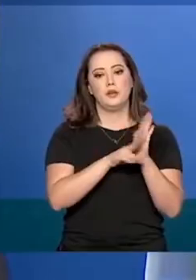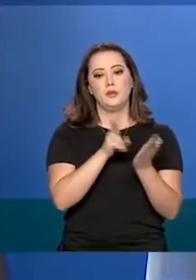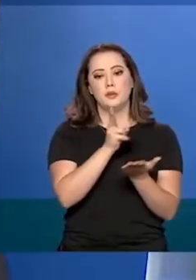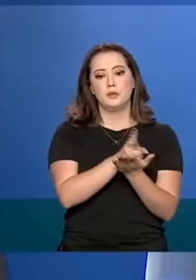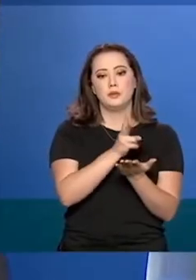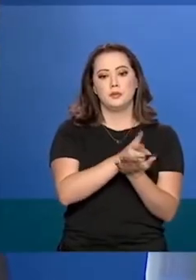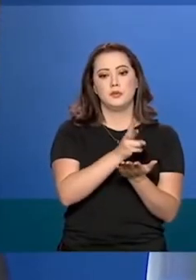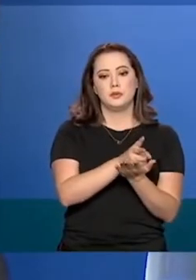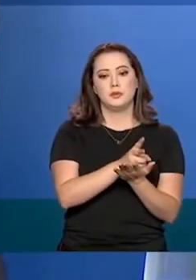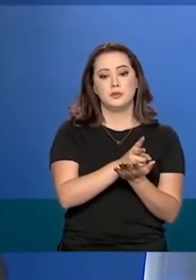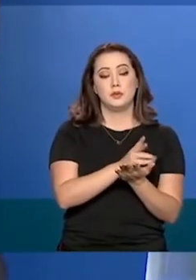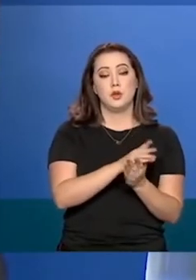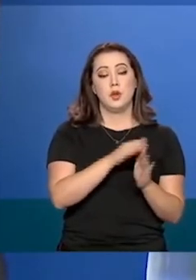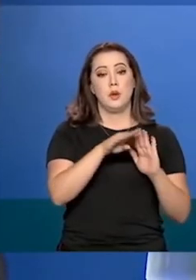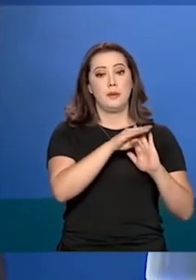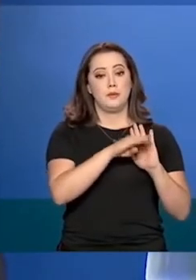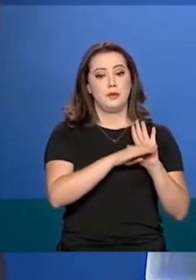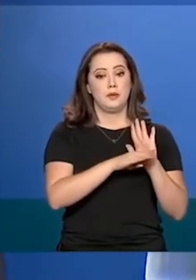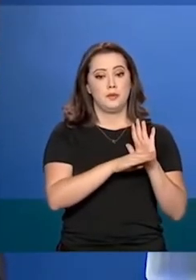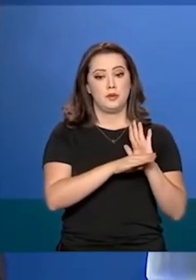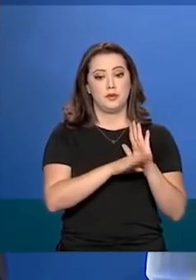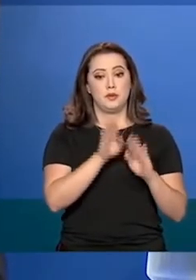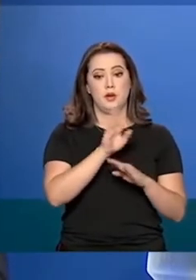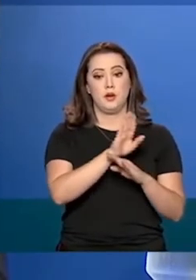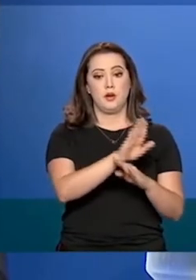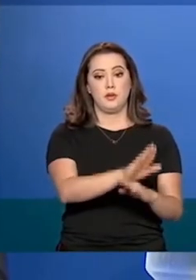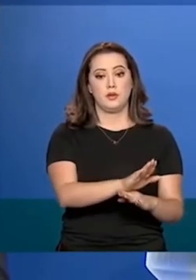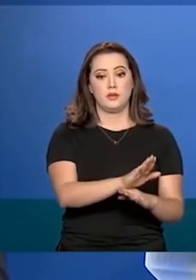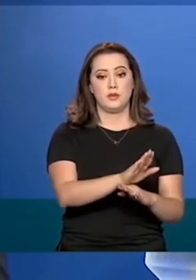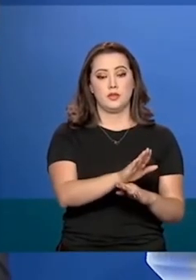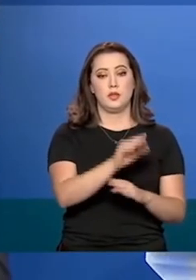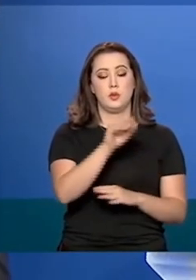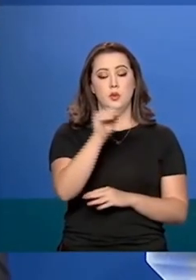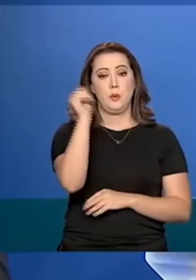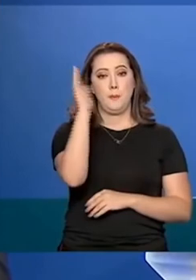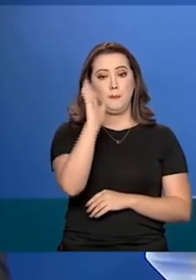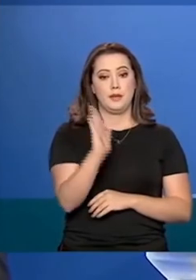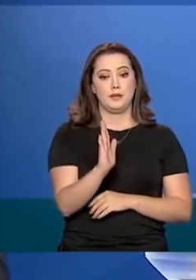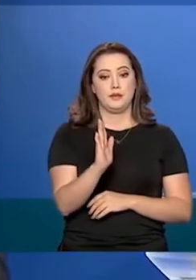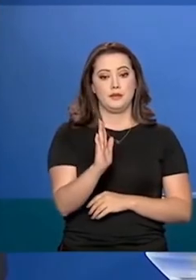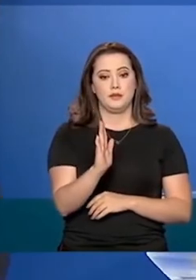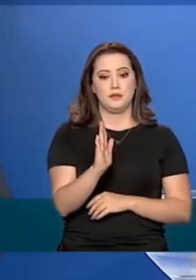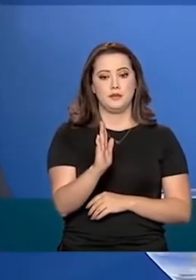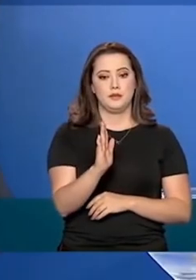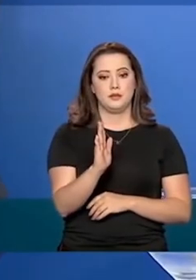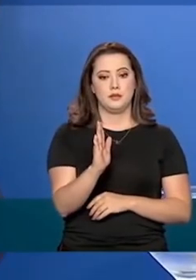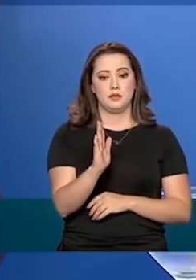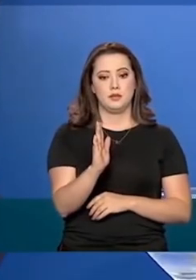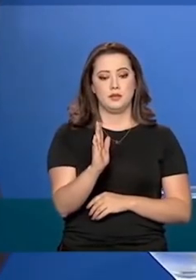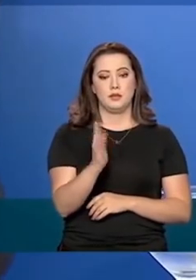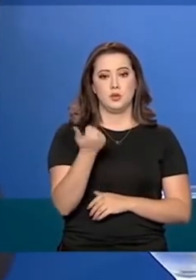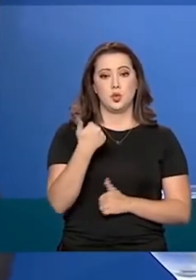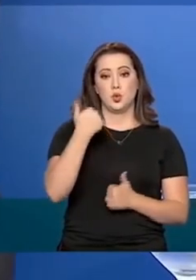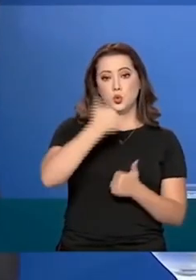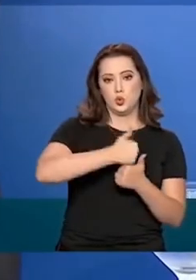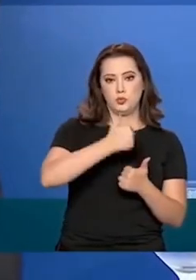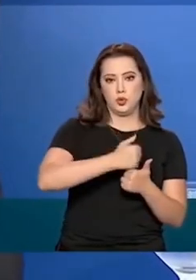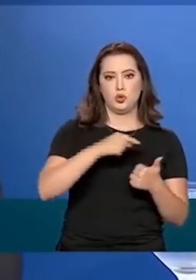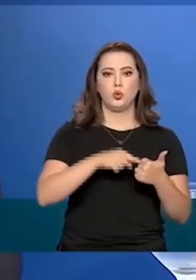Cidadania. O programa permanente, que é o Auxílio Brasil, que sucede o Bolsa